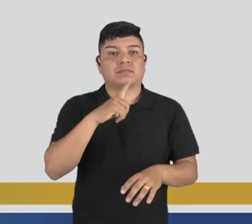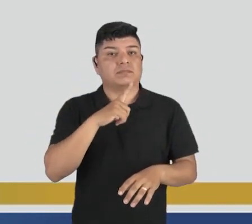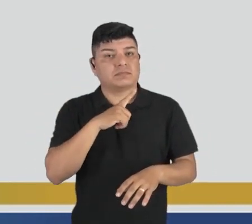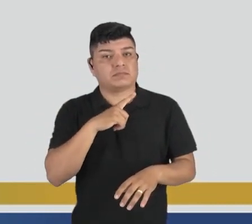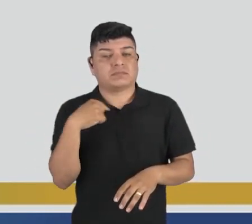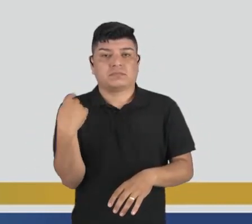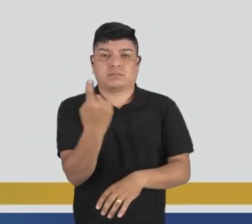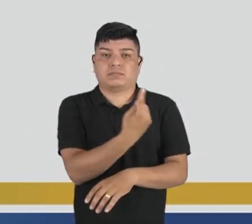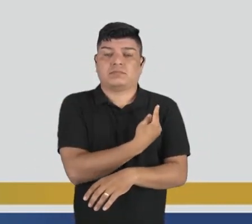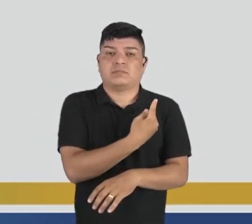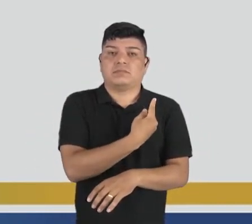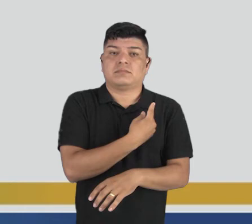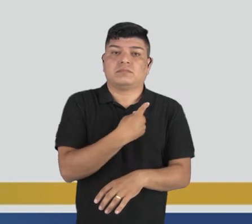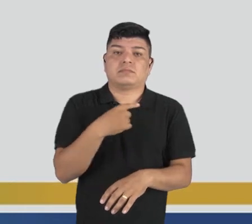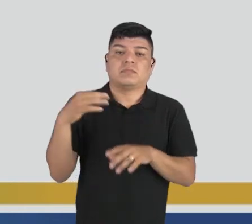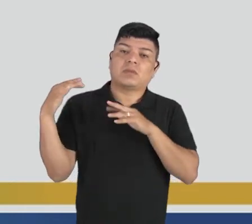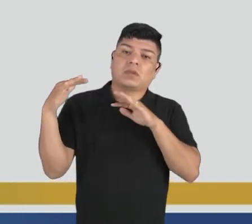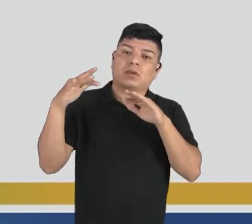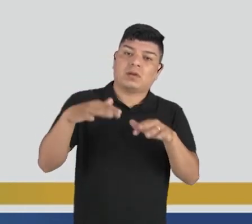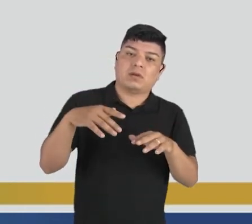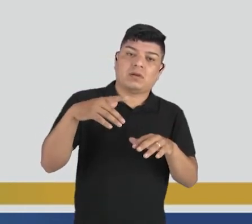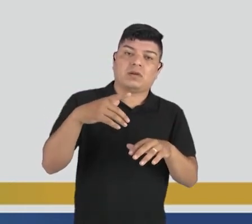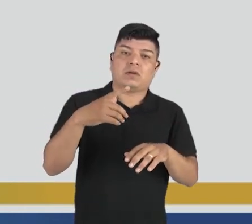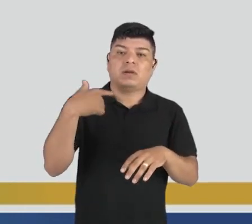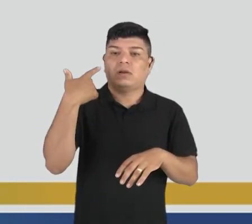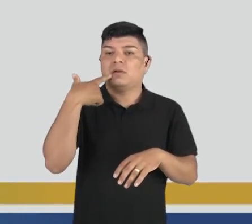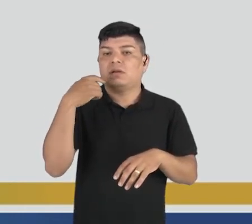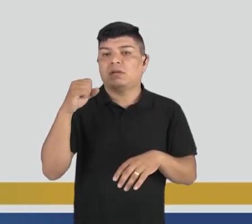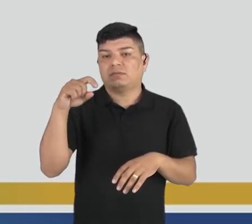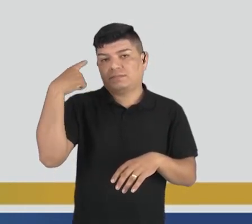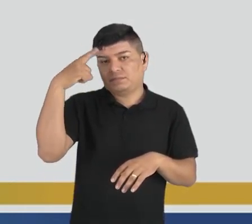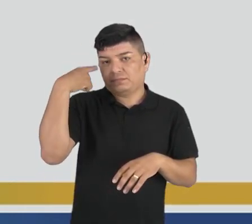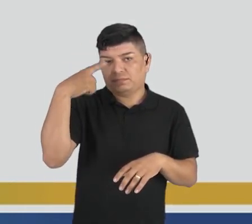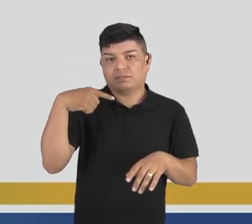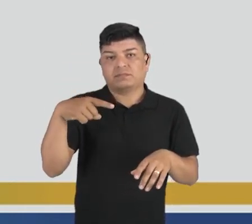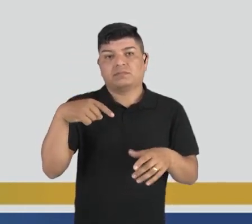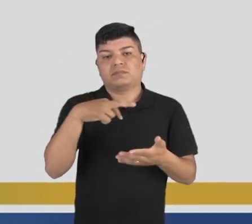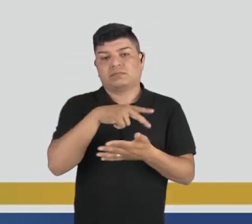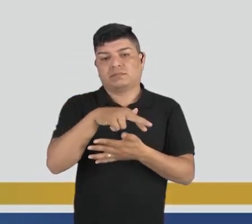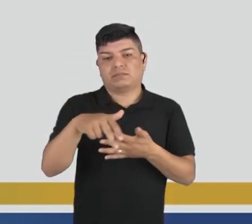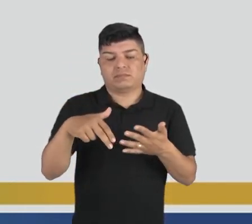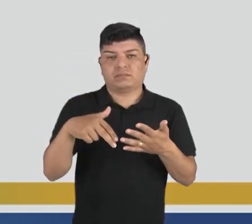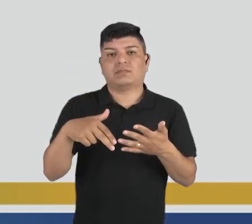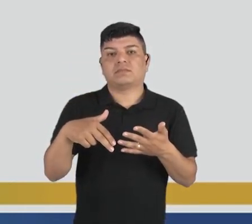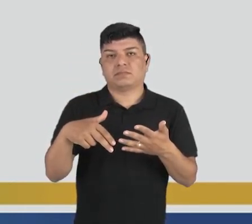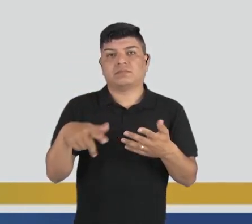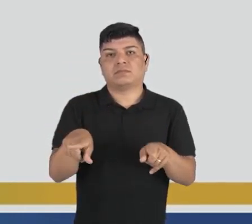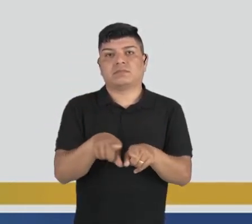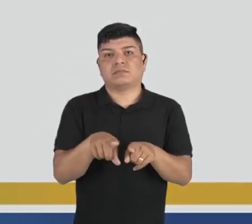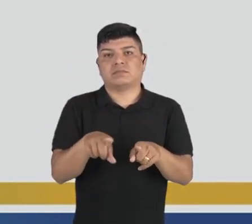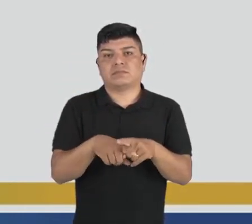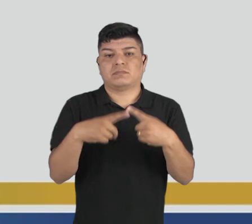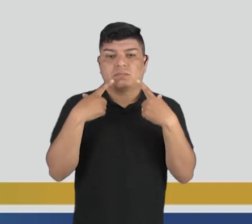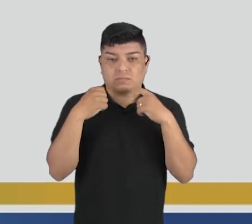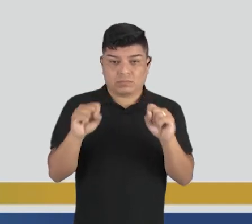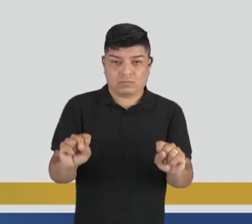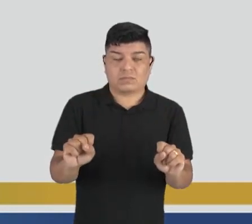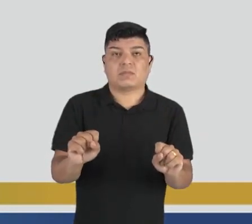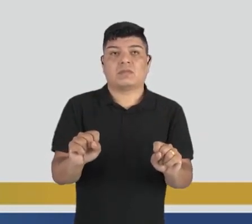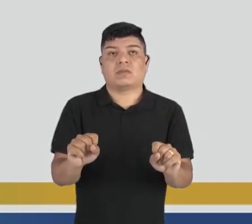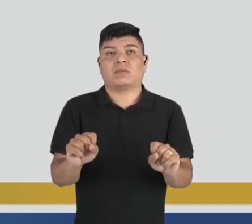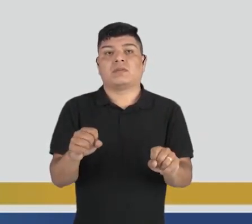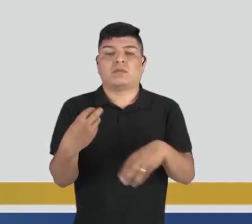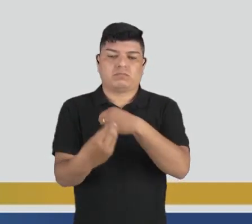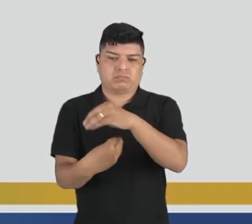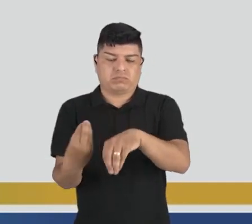temos aí, né, a concentração também do espanhol. E em suas demais variantes linguísticas, né? O espanhol ele não é homogêneo, ele